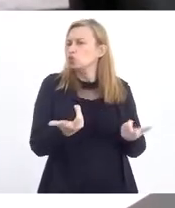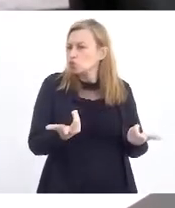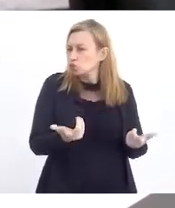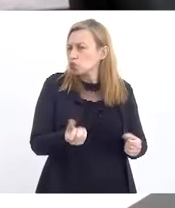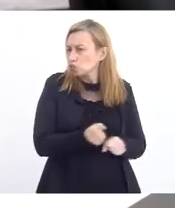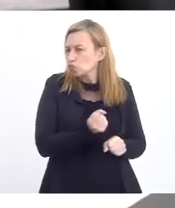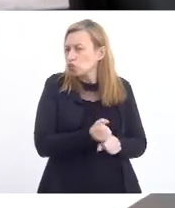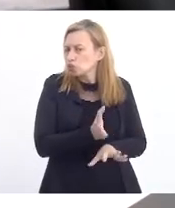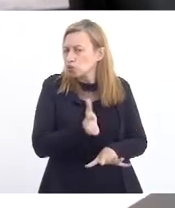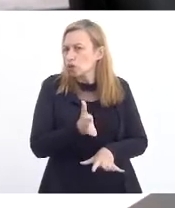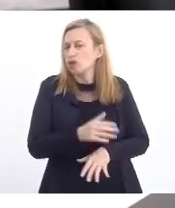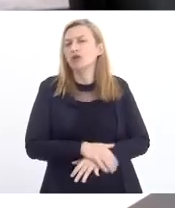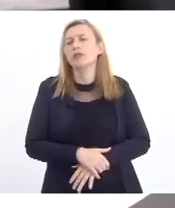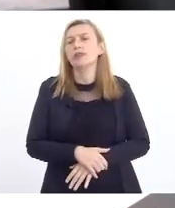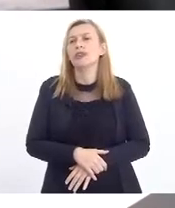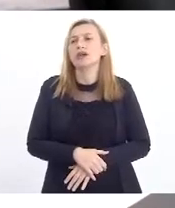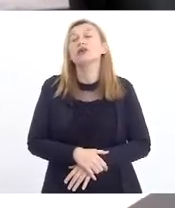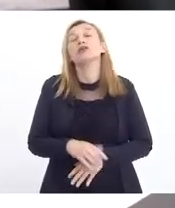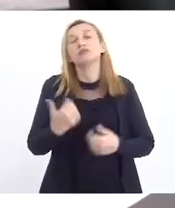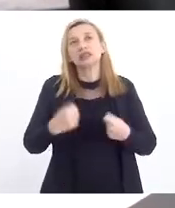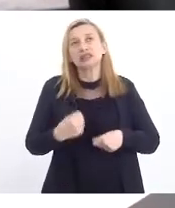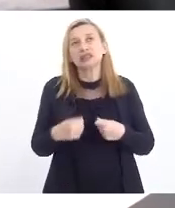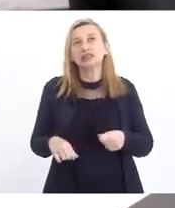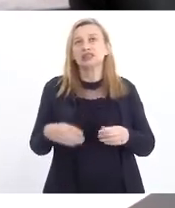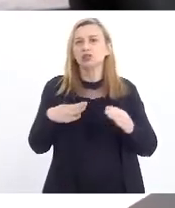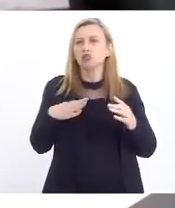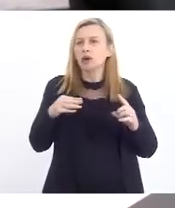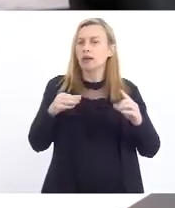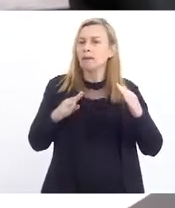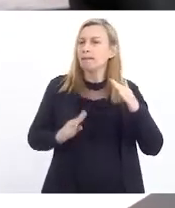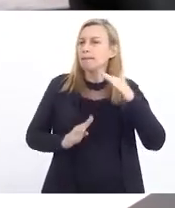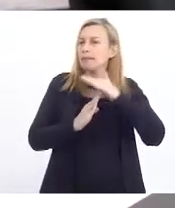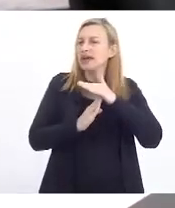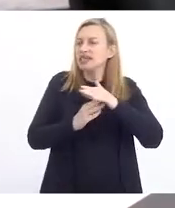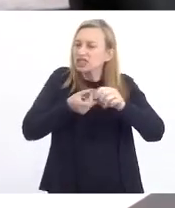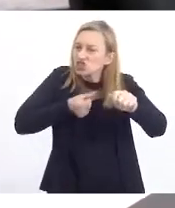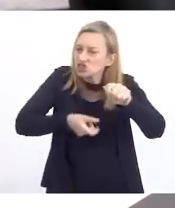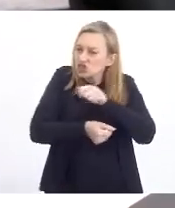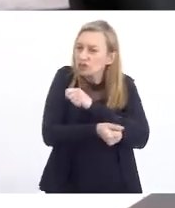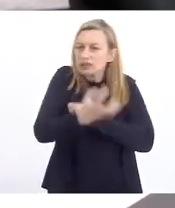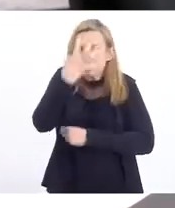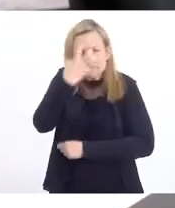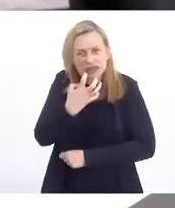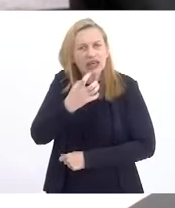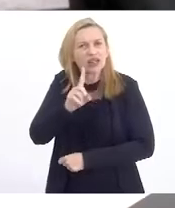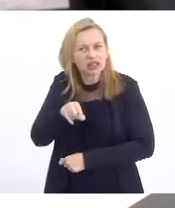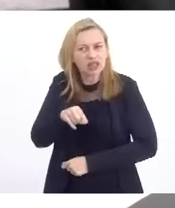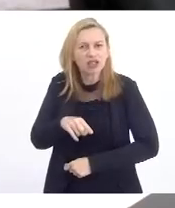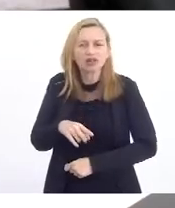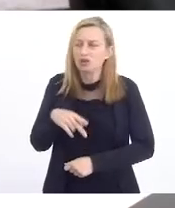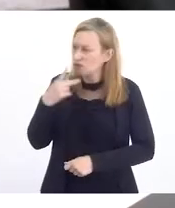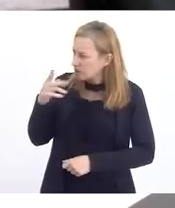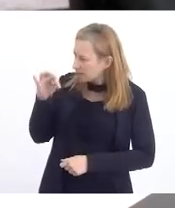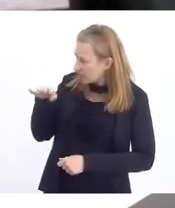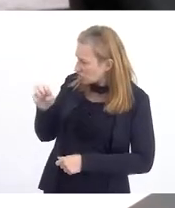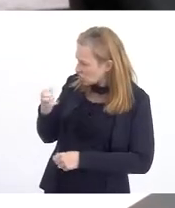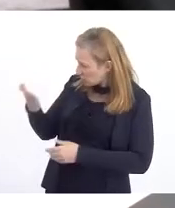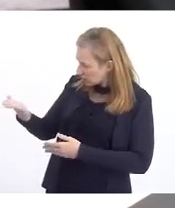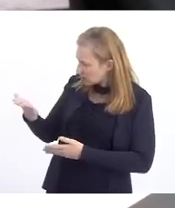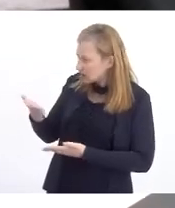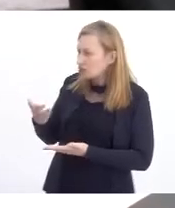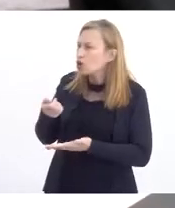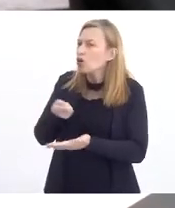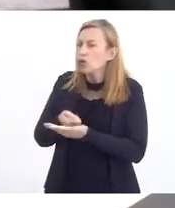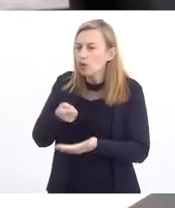hidrometração. Tem que ser uma meta de investimento séria, estou falando aqui para a agência, cobrar